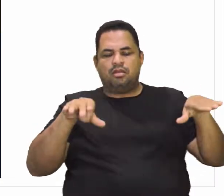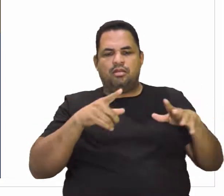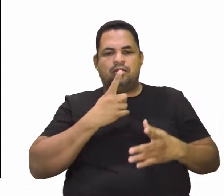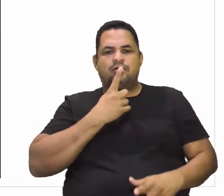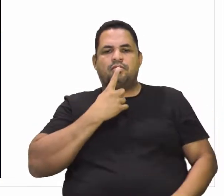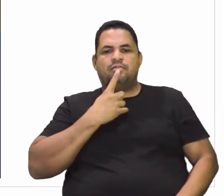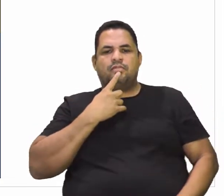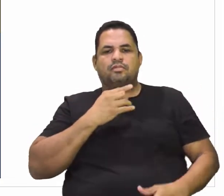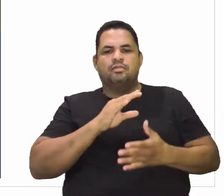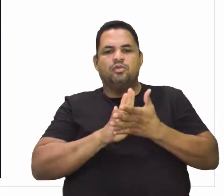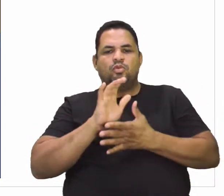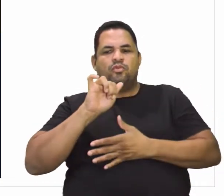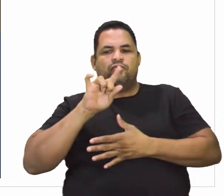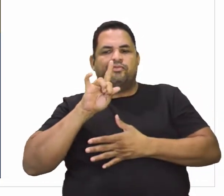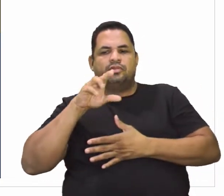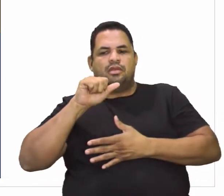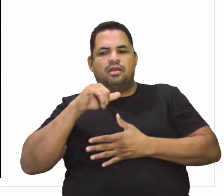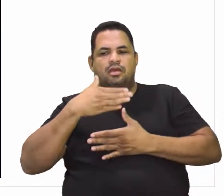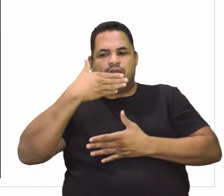o Golfo da Arábia ali,